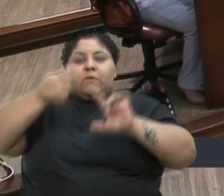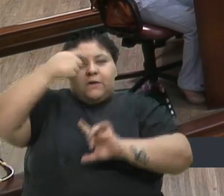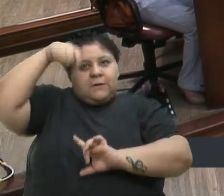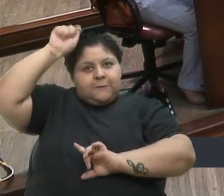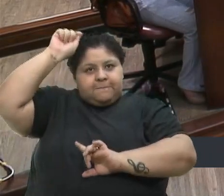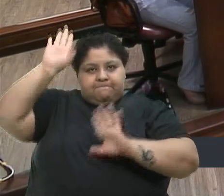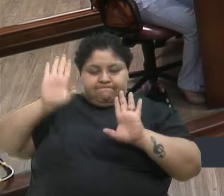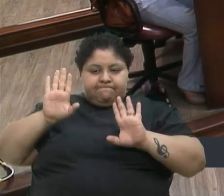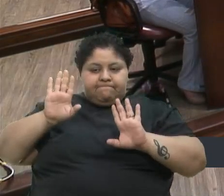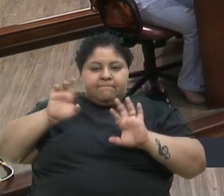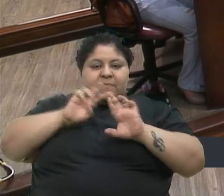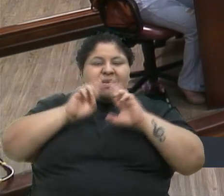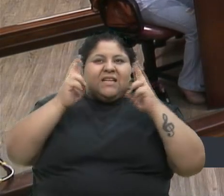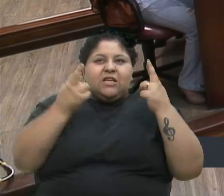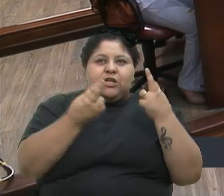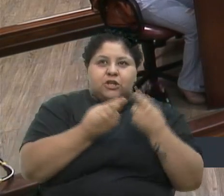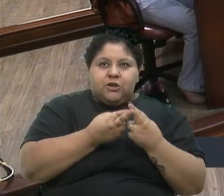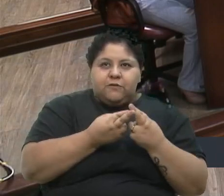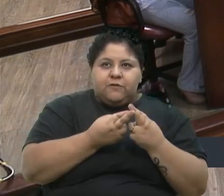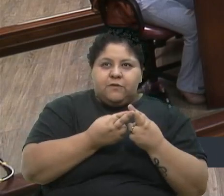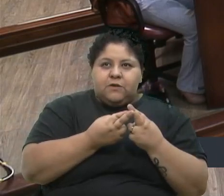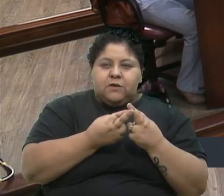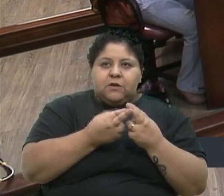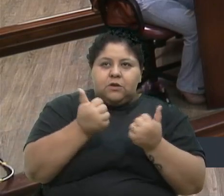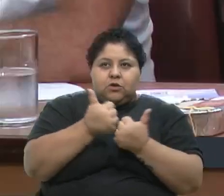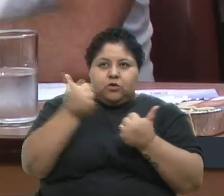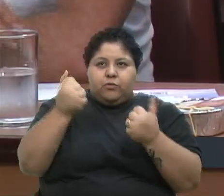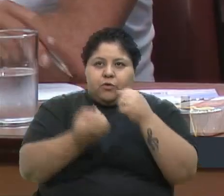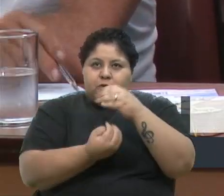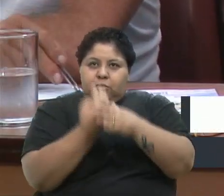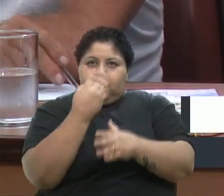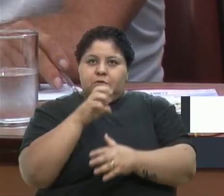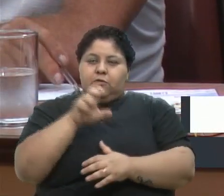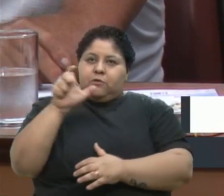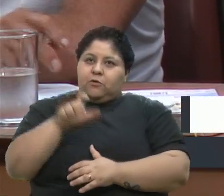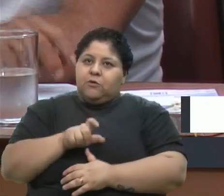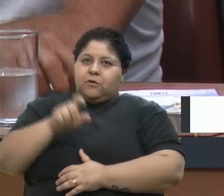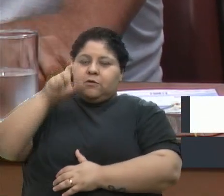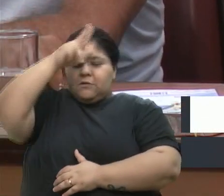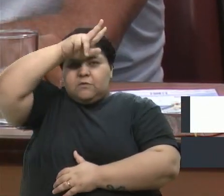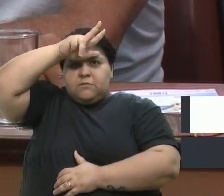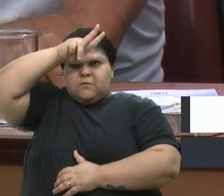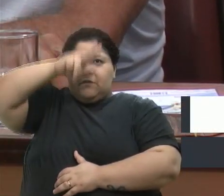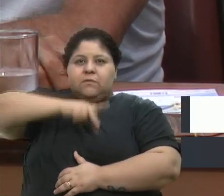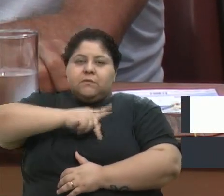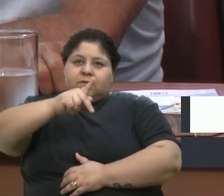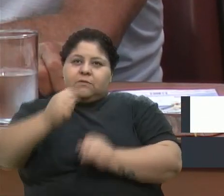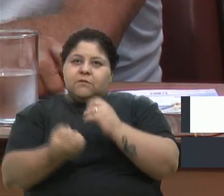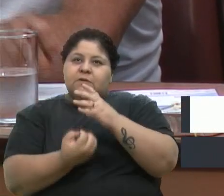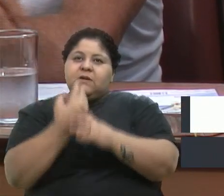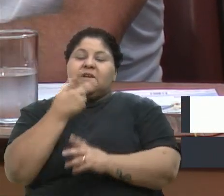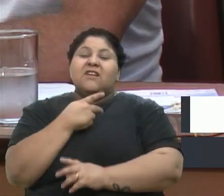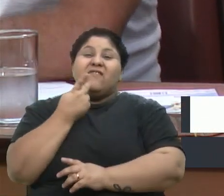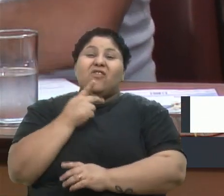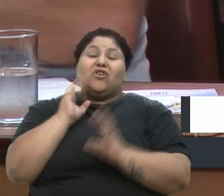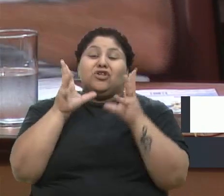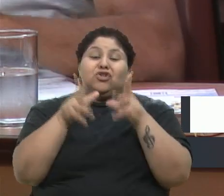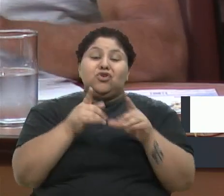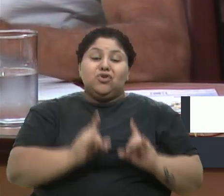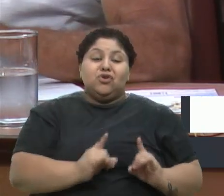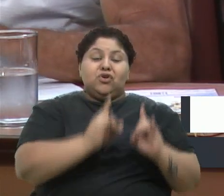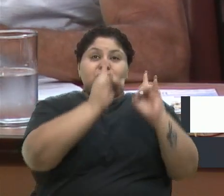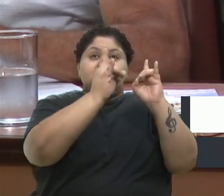oitiva do procurador da FUX, e do ex-presidente da FUX, ele falou que todos os prédios